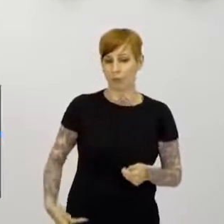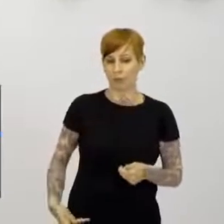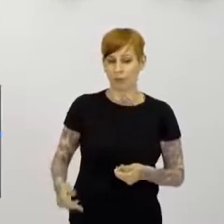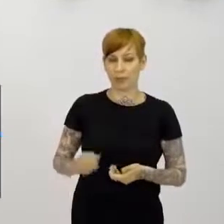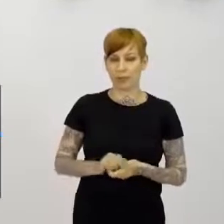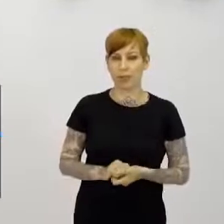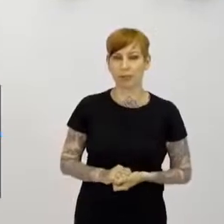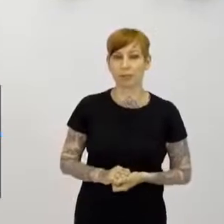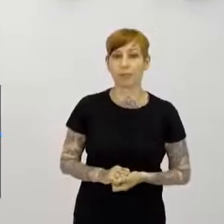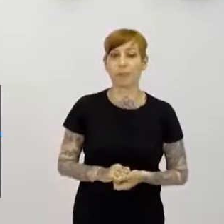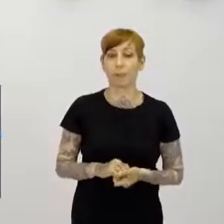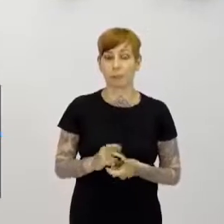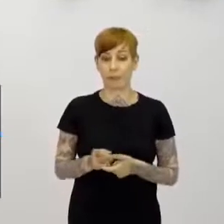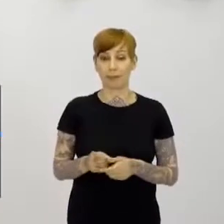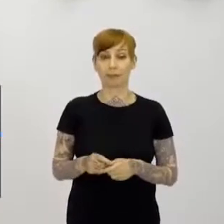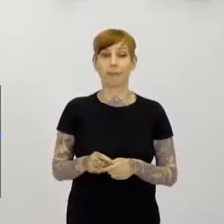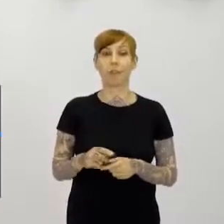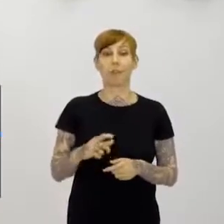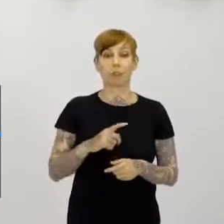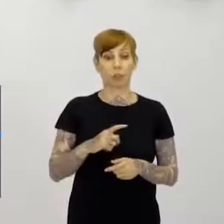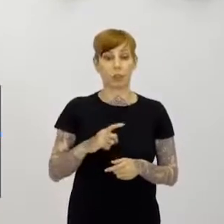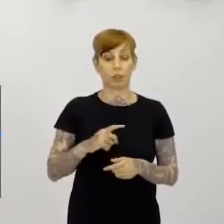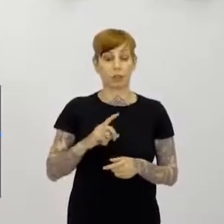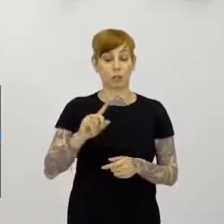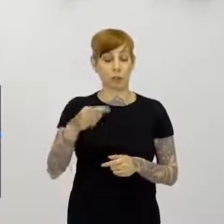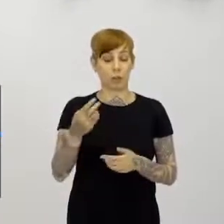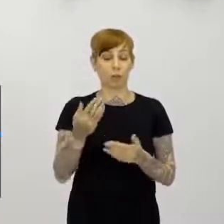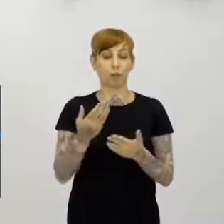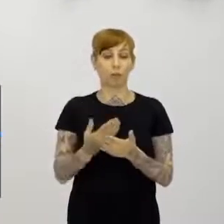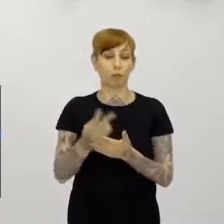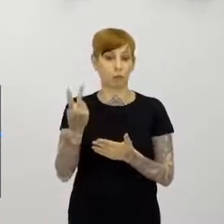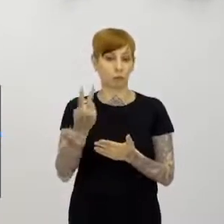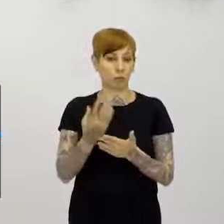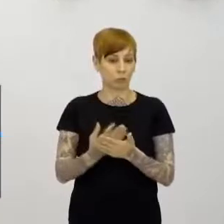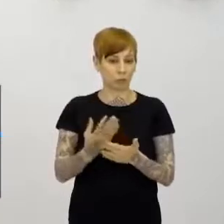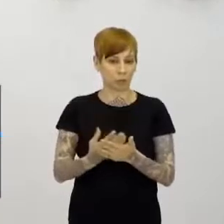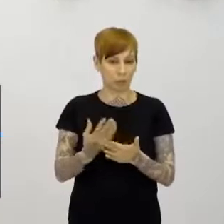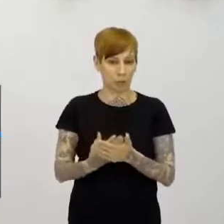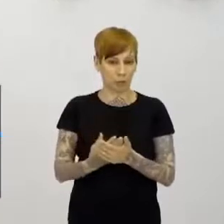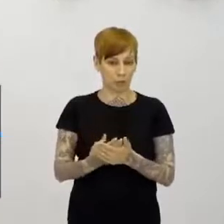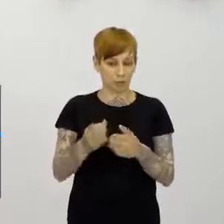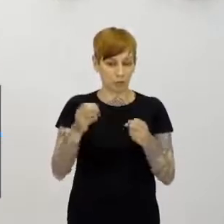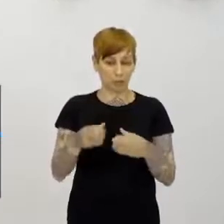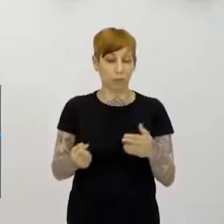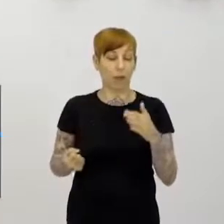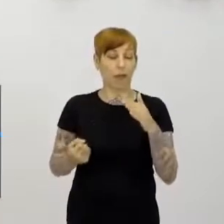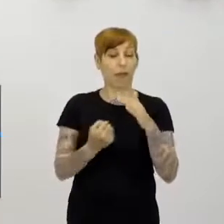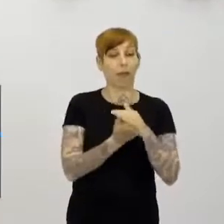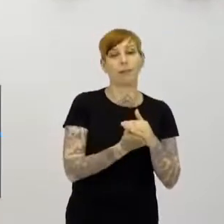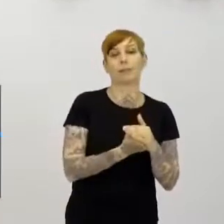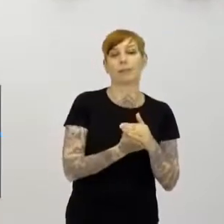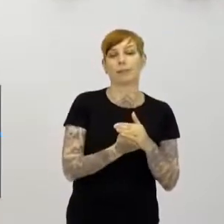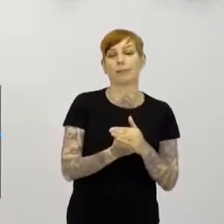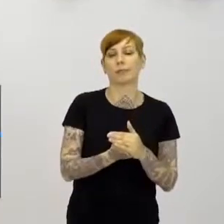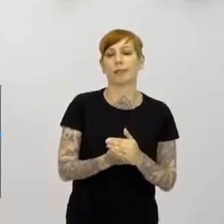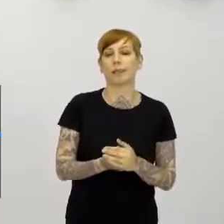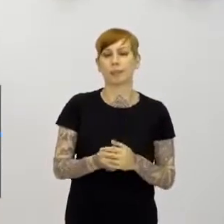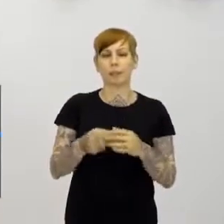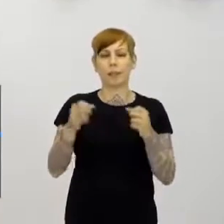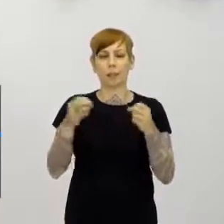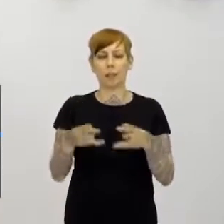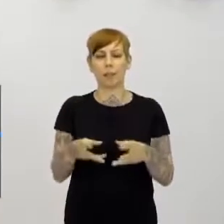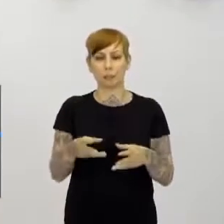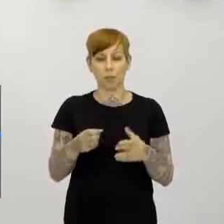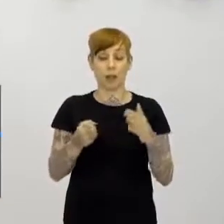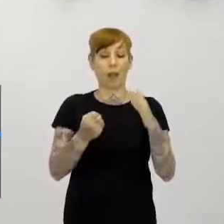Brasil, está bem? Aí nós teremos duas aulas onde vamos falar sobre resistências. Teremos uma aula para falar sobre a